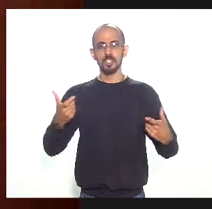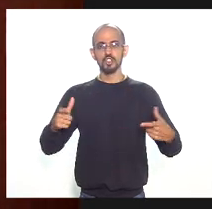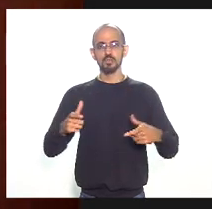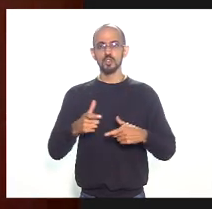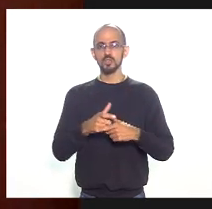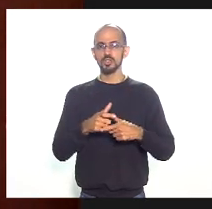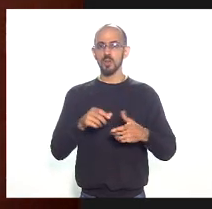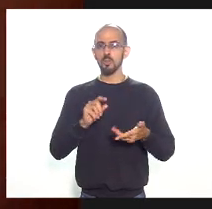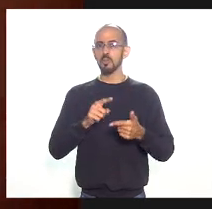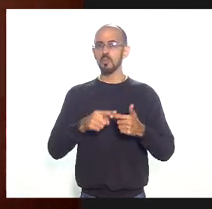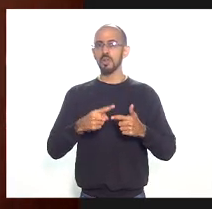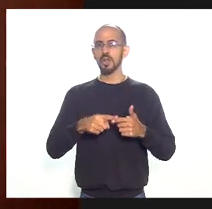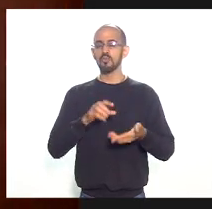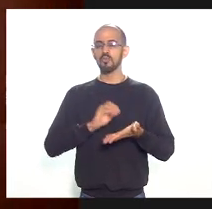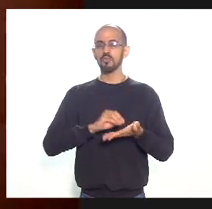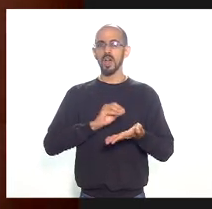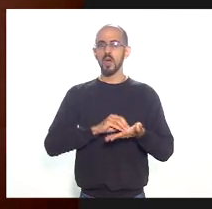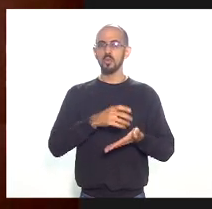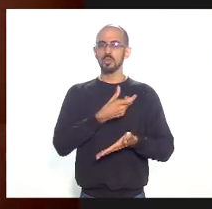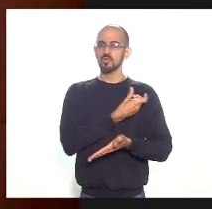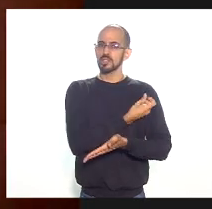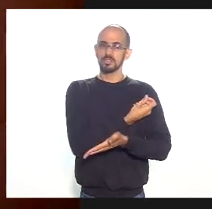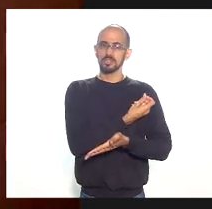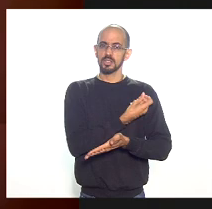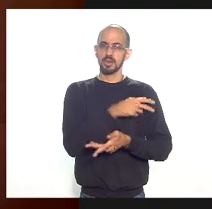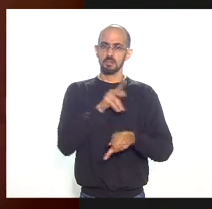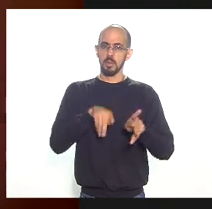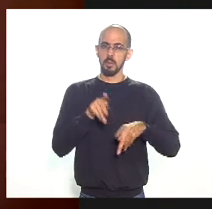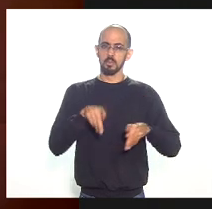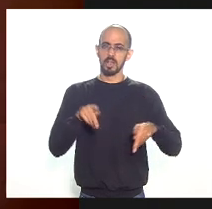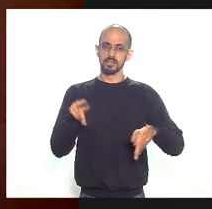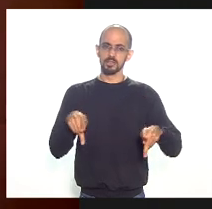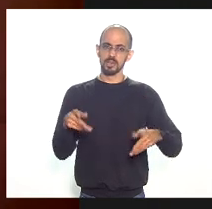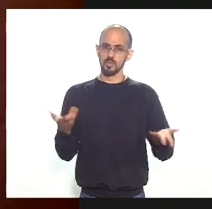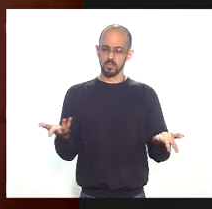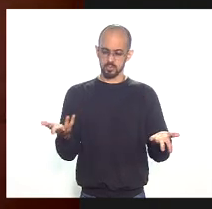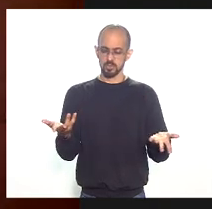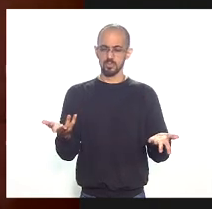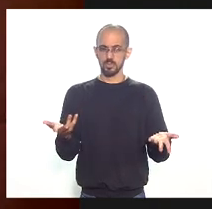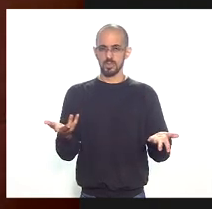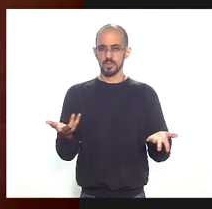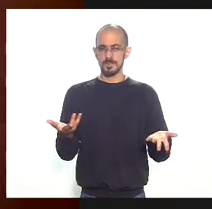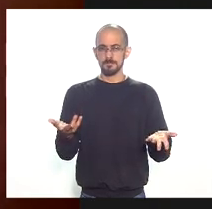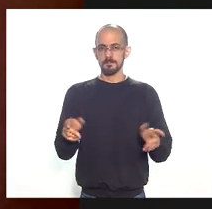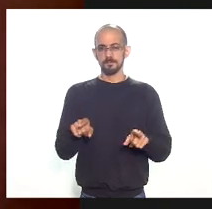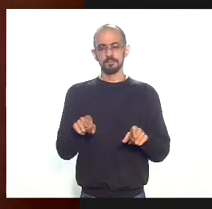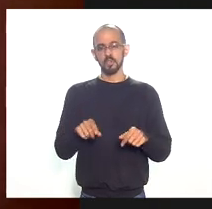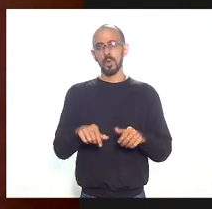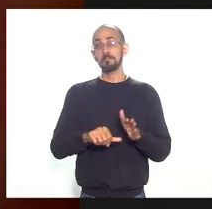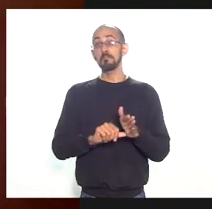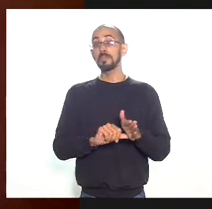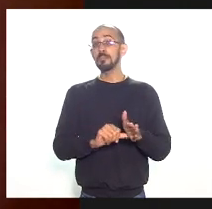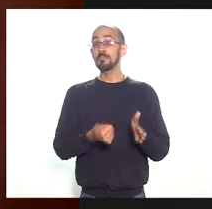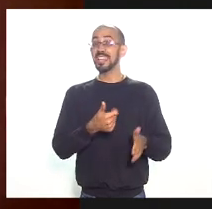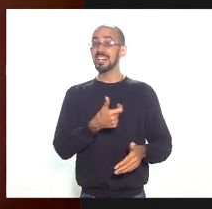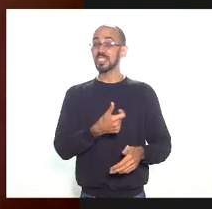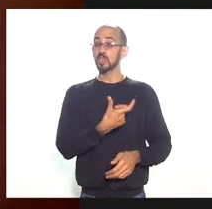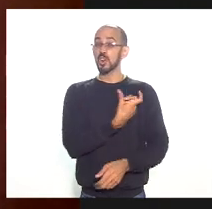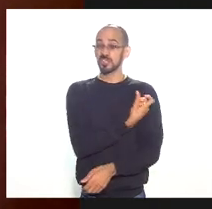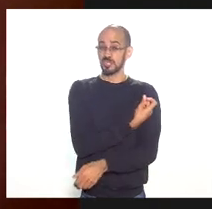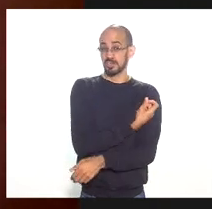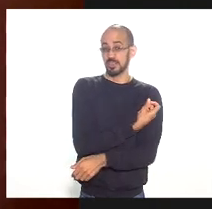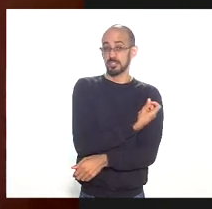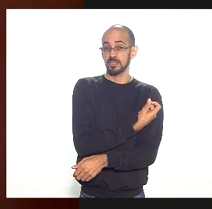temos vacina o suficiente para vacinar a nossa população brasileira, sequer com a primeira dose, ou seja,